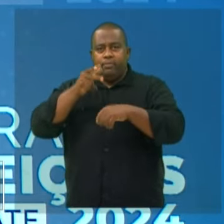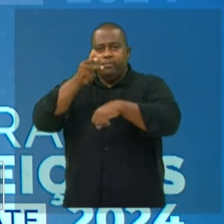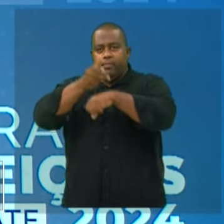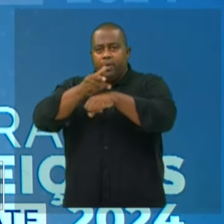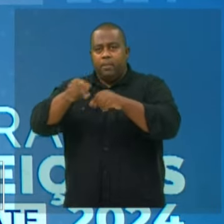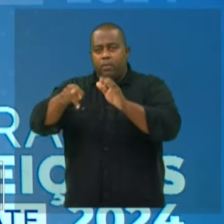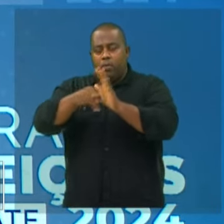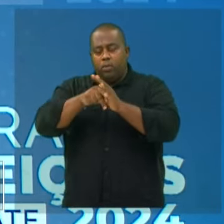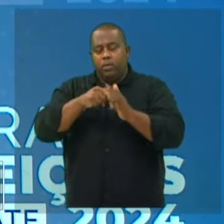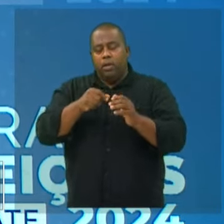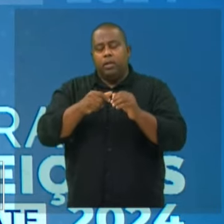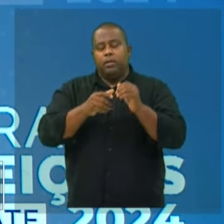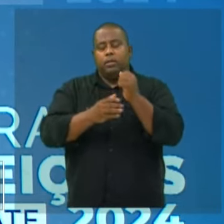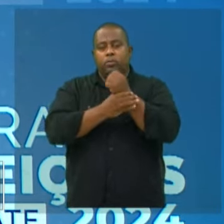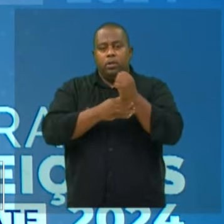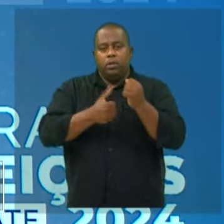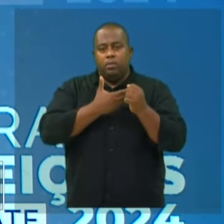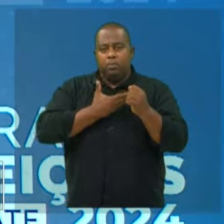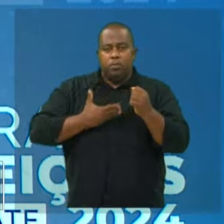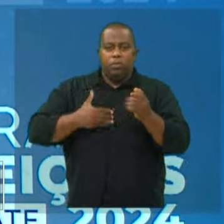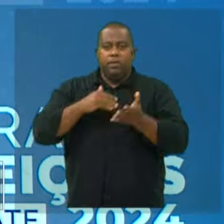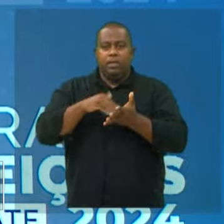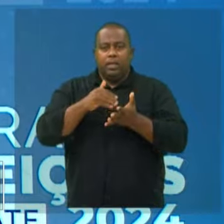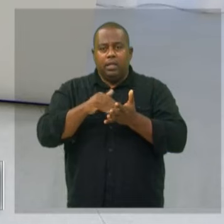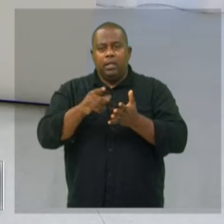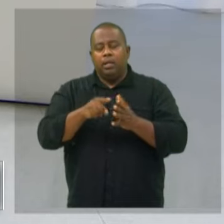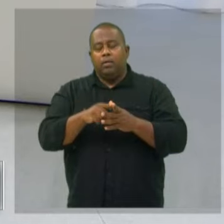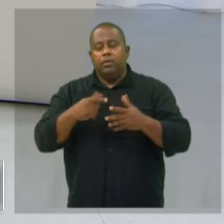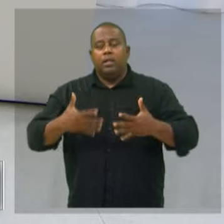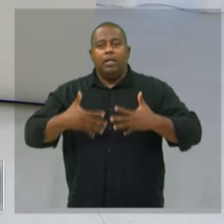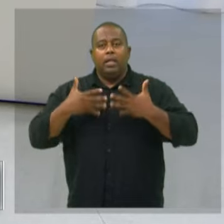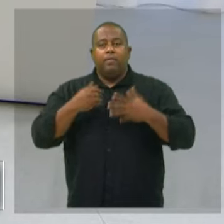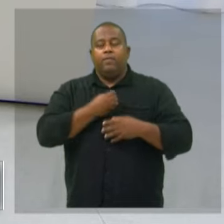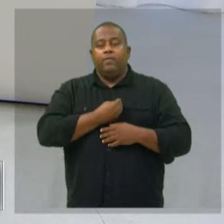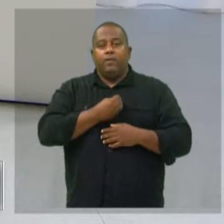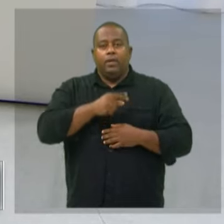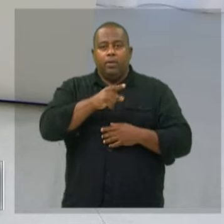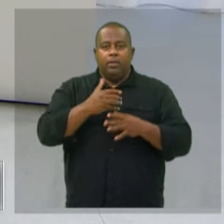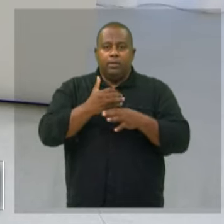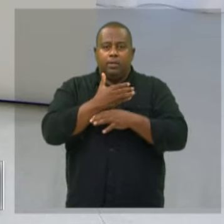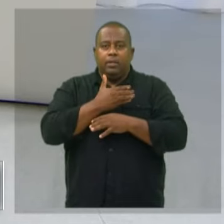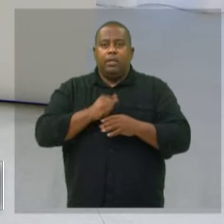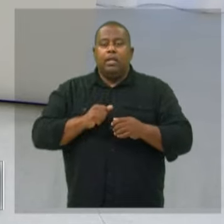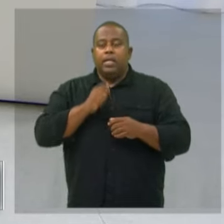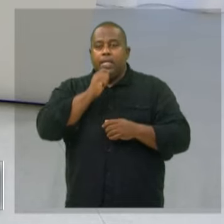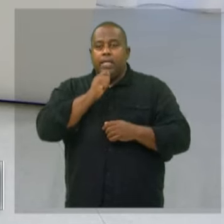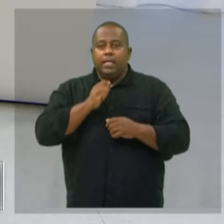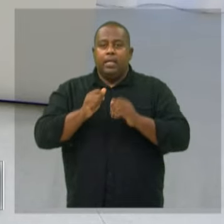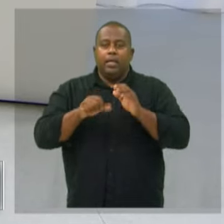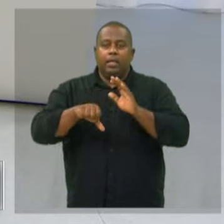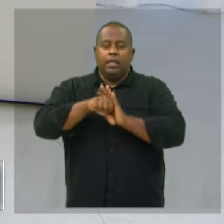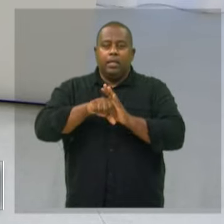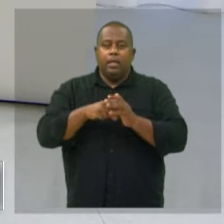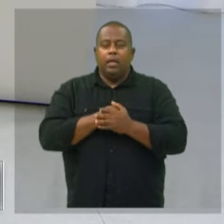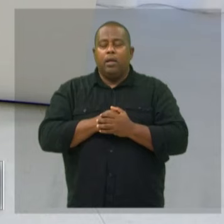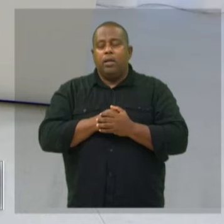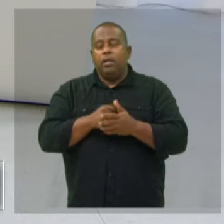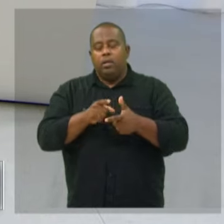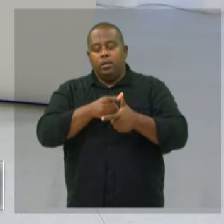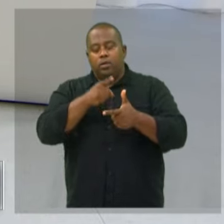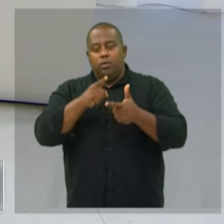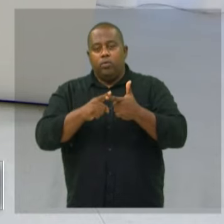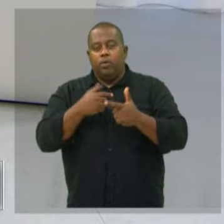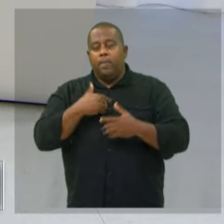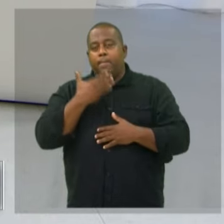Secretaria de Segurança Pública e vamos nos orgulhar de viver numa cidade segura Muito obrigado candidato Obrigado candidato Flávio faz mais um pedido